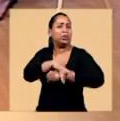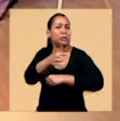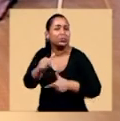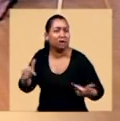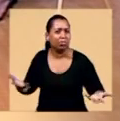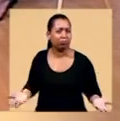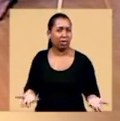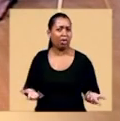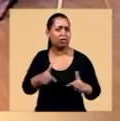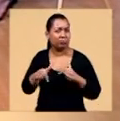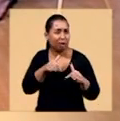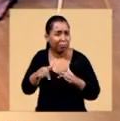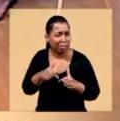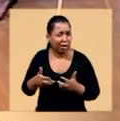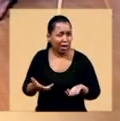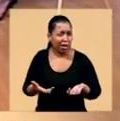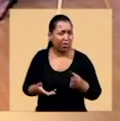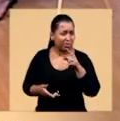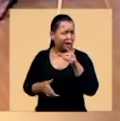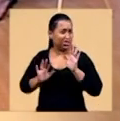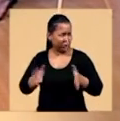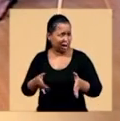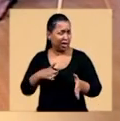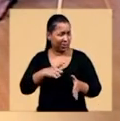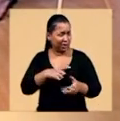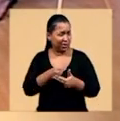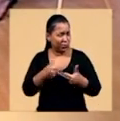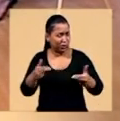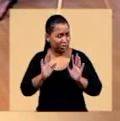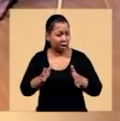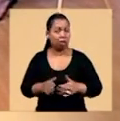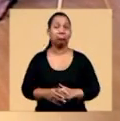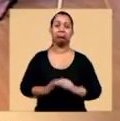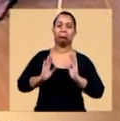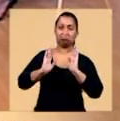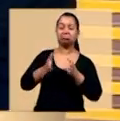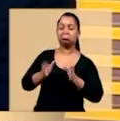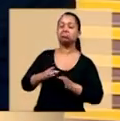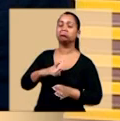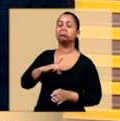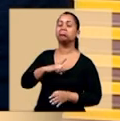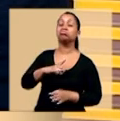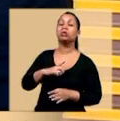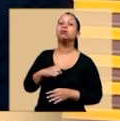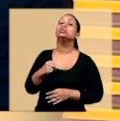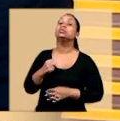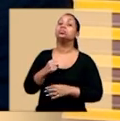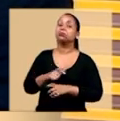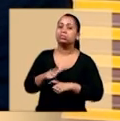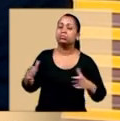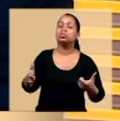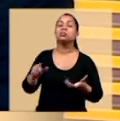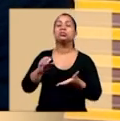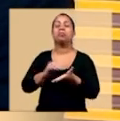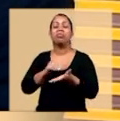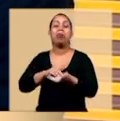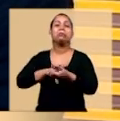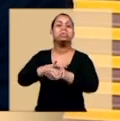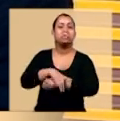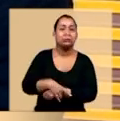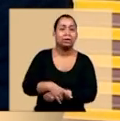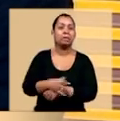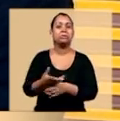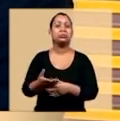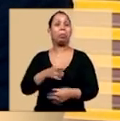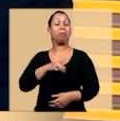uma insegurança, né? Mesmo de trabalhar? Você já pegou esse tipo de caso? Sim, já. Geralmente é isso, sim. A